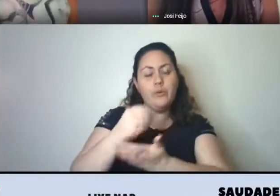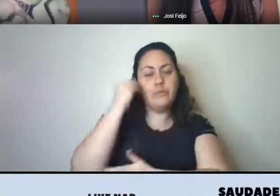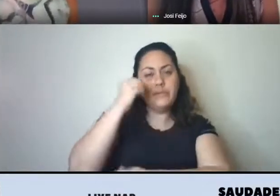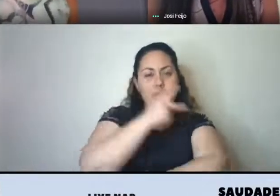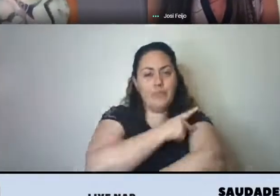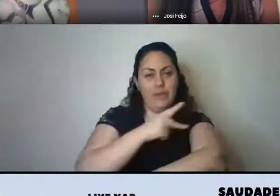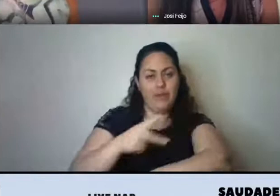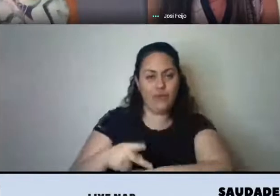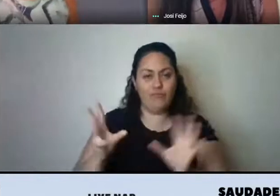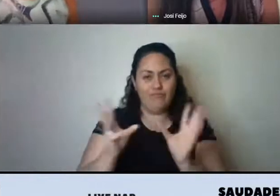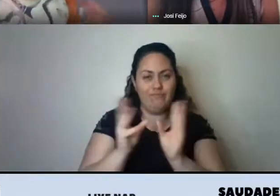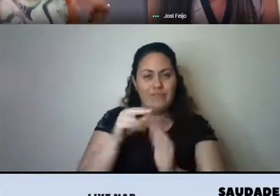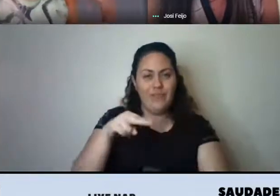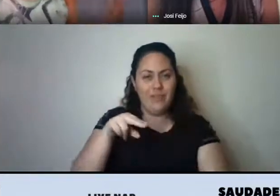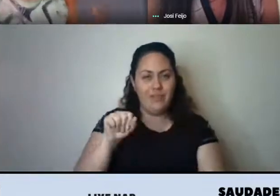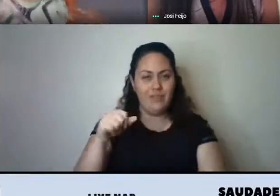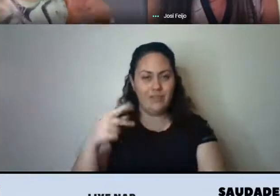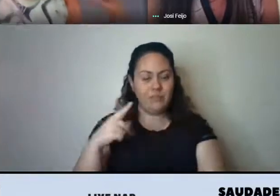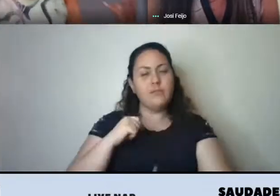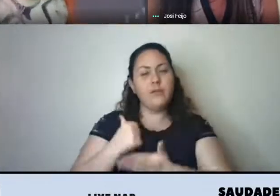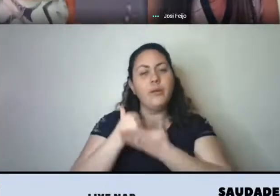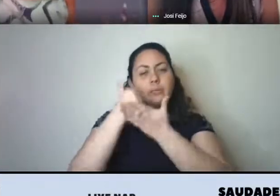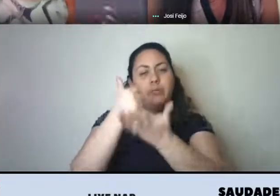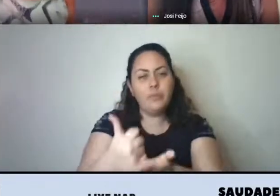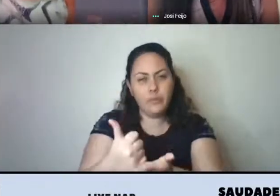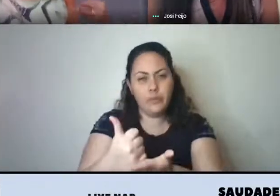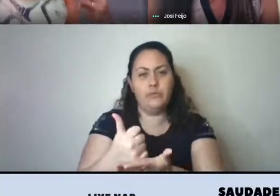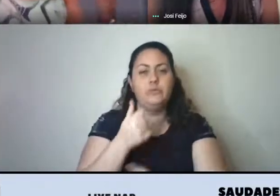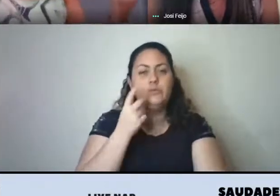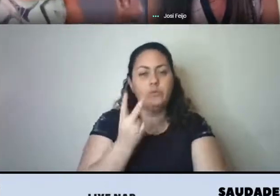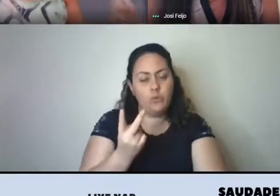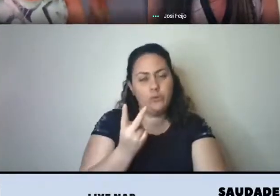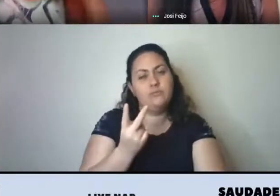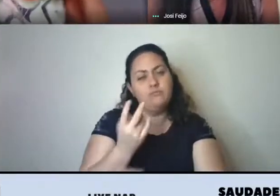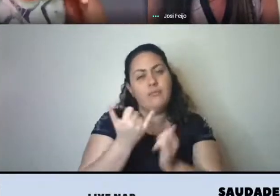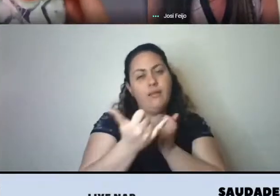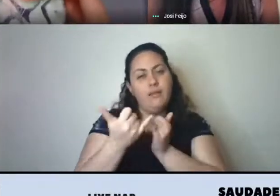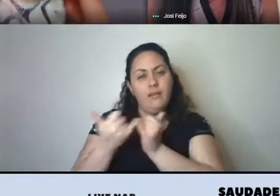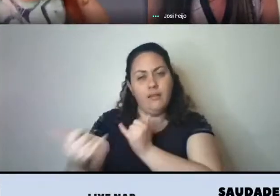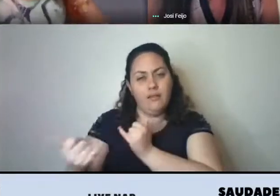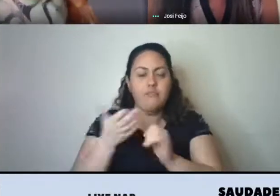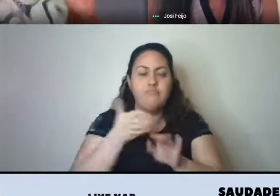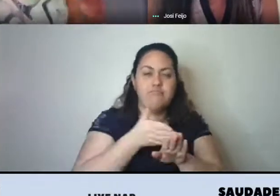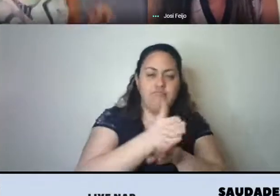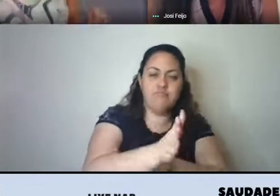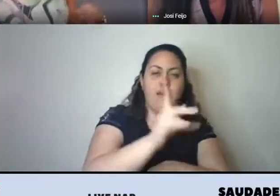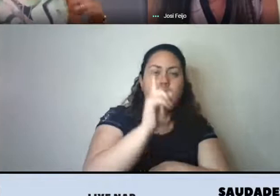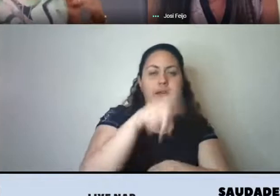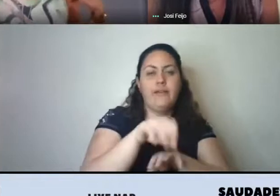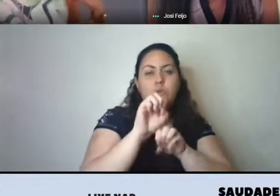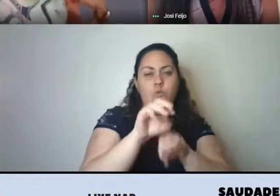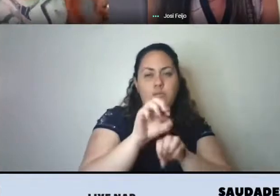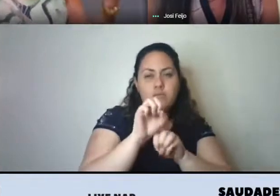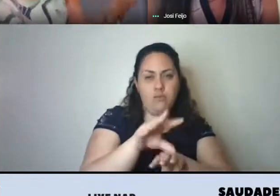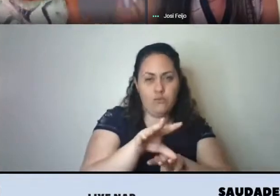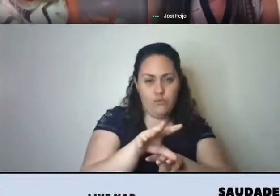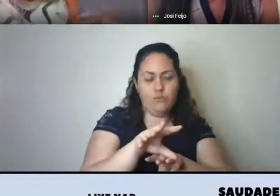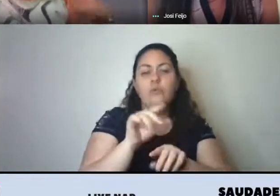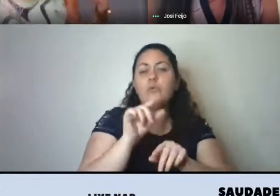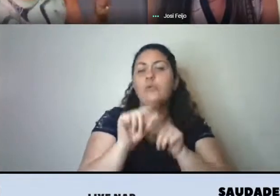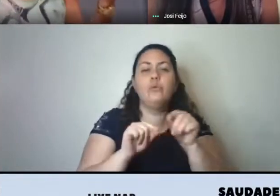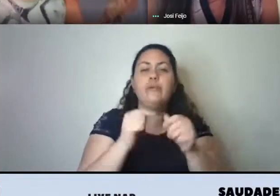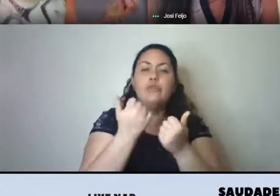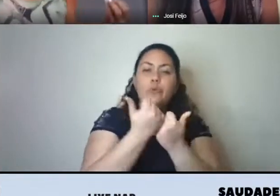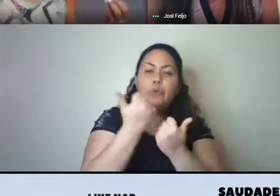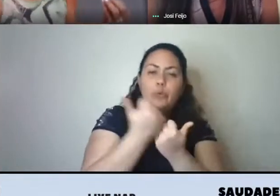então, um auxílio, enfim, com duas frentes. Uma delas é a frente educacional, que aí tem a questão das